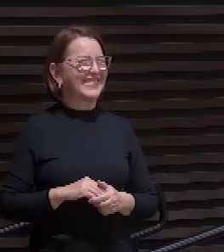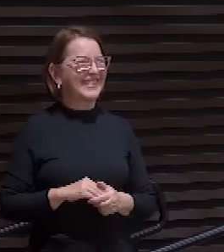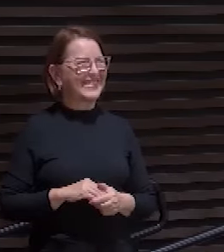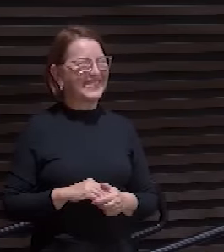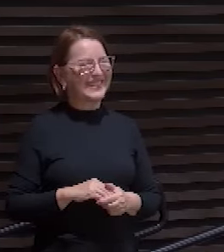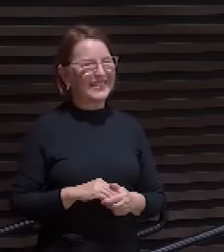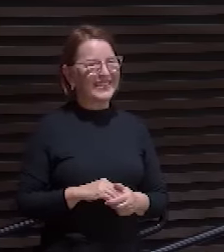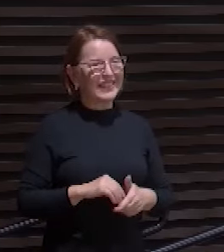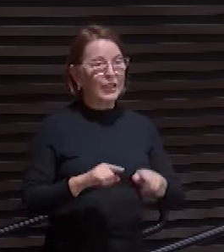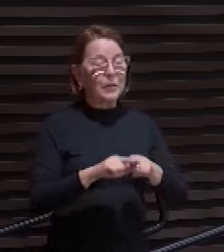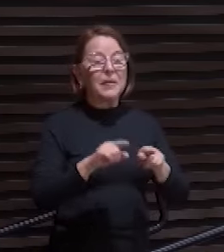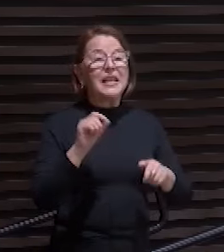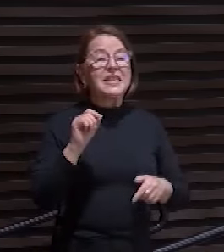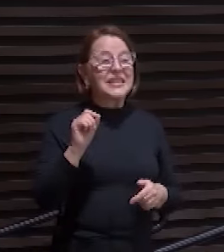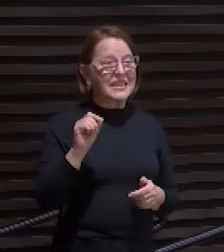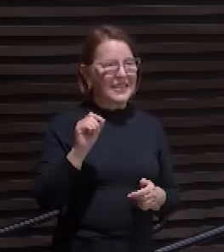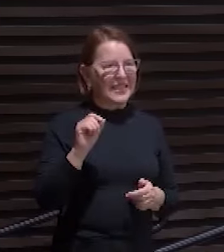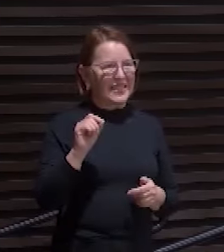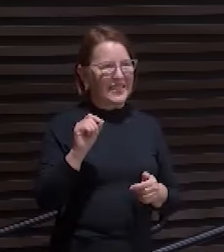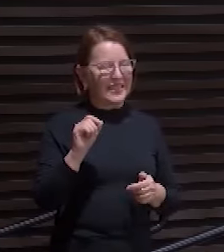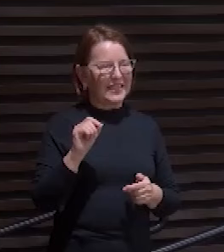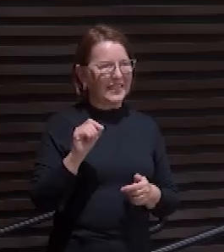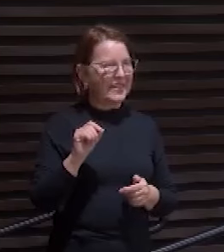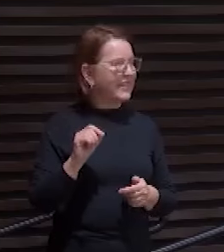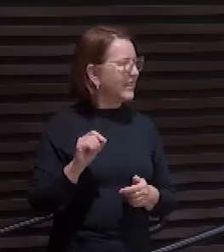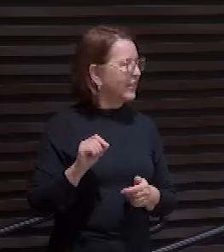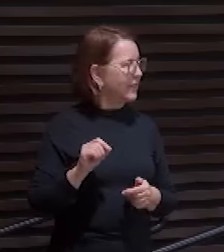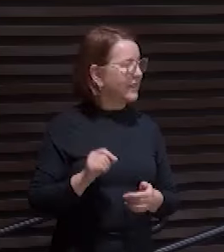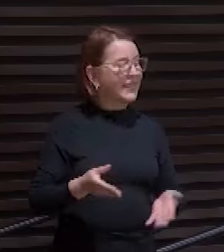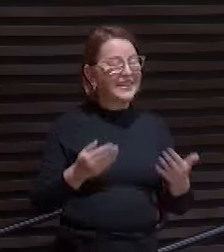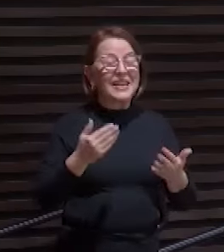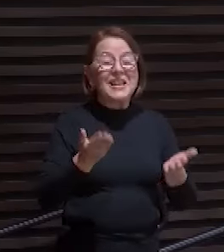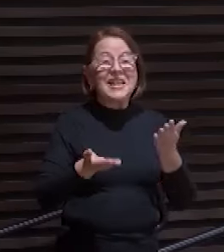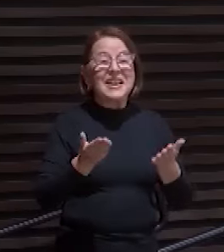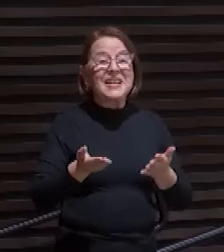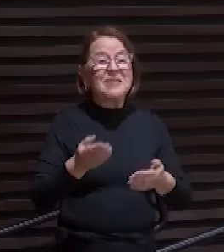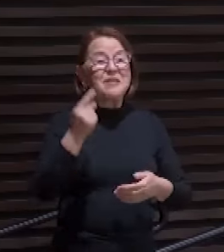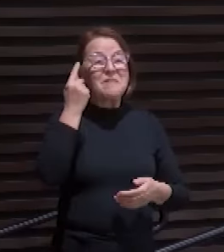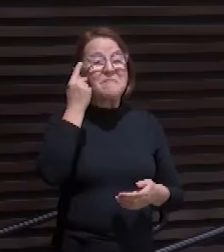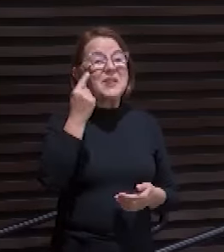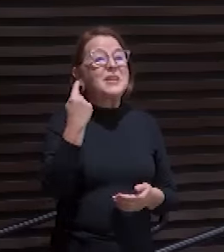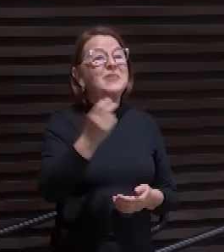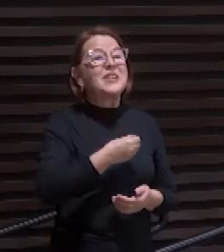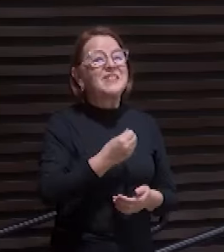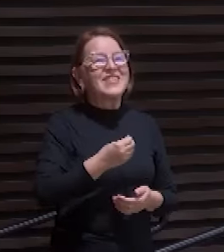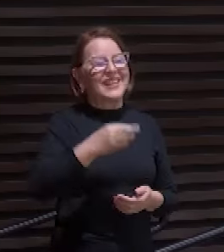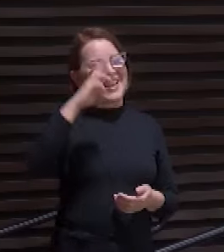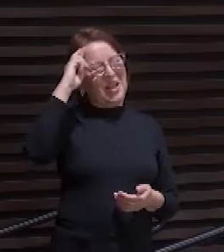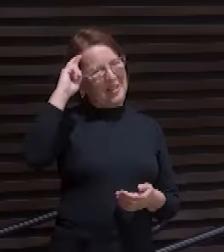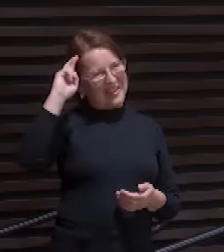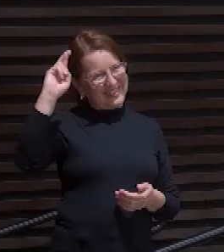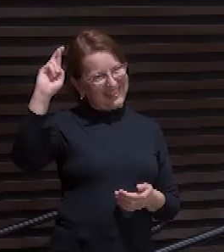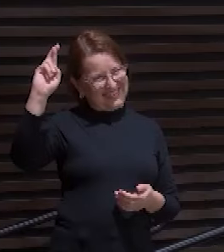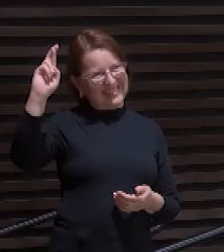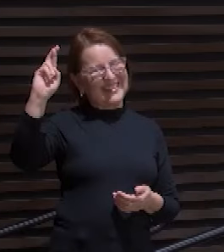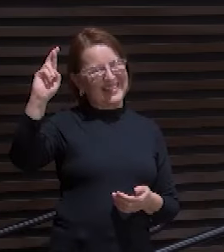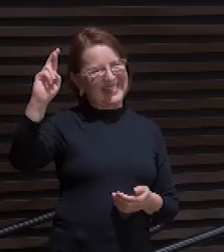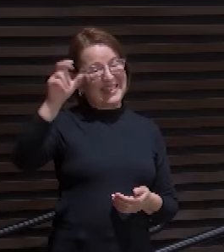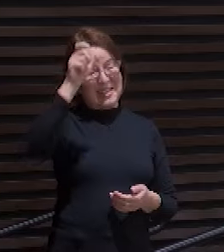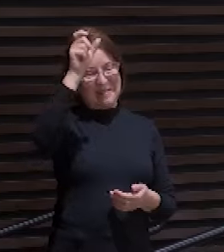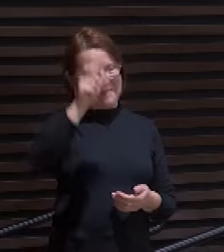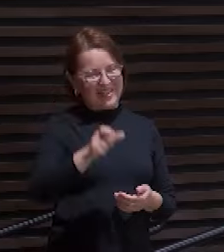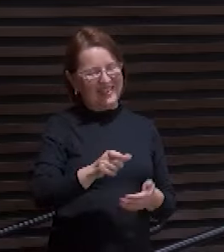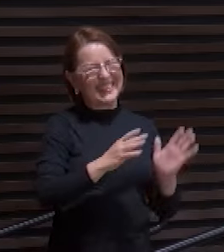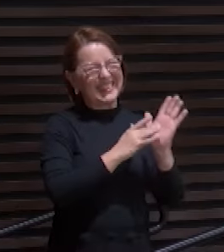Mas quem é aquele que vai trazer equilíbrio para a sua vida? Quem? A pessoa de